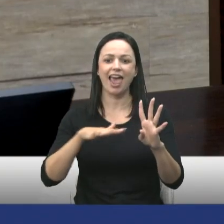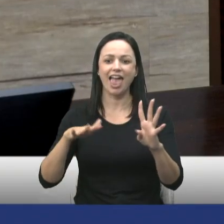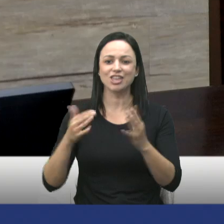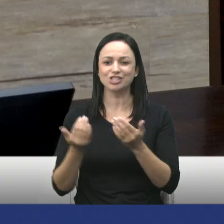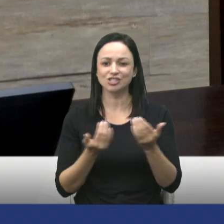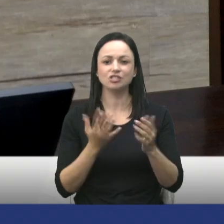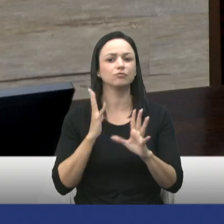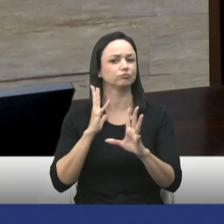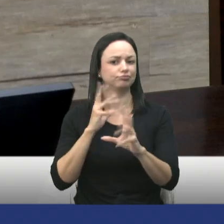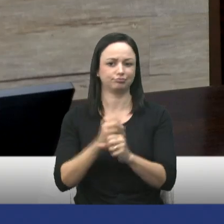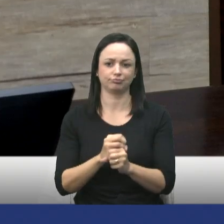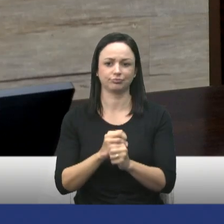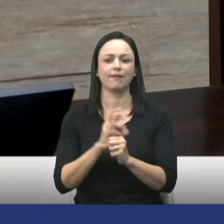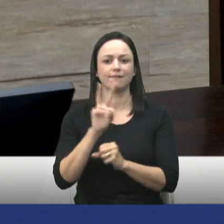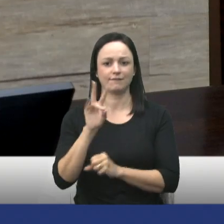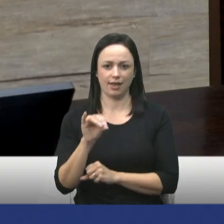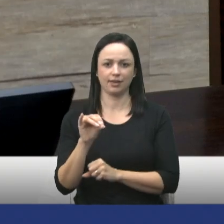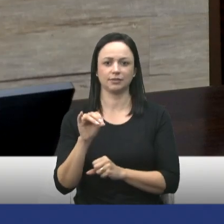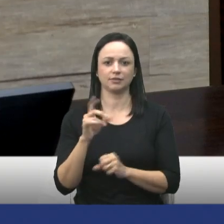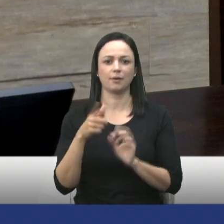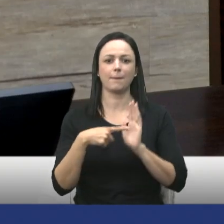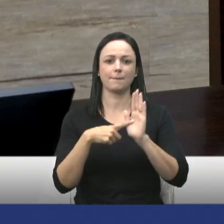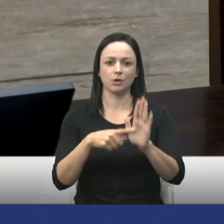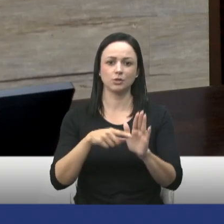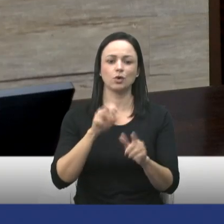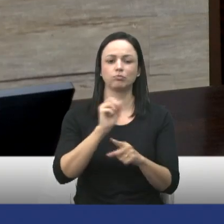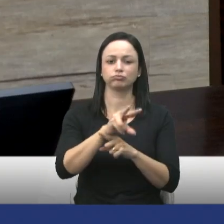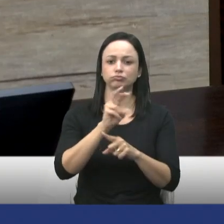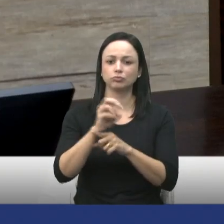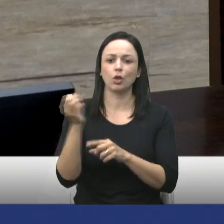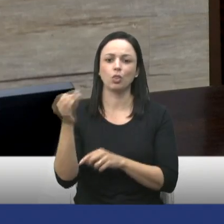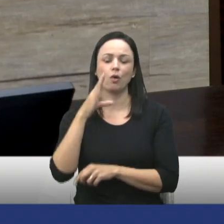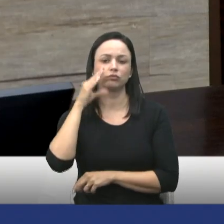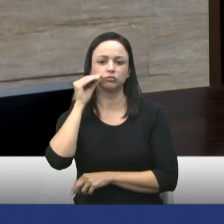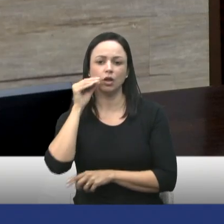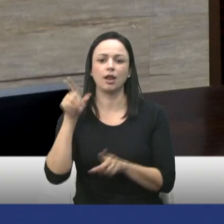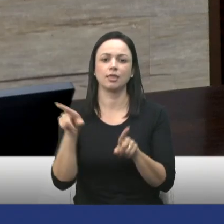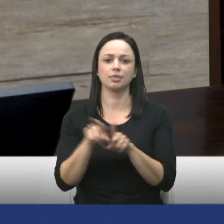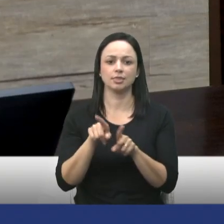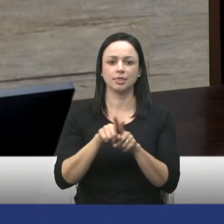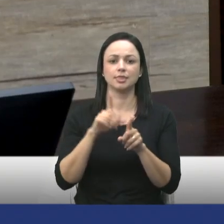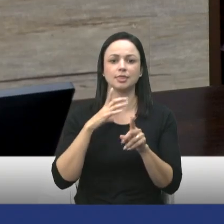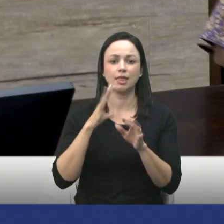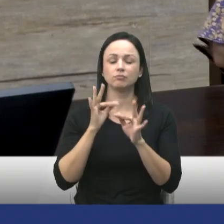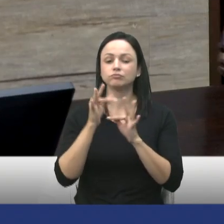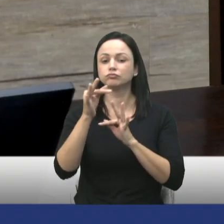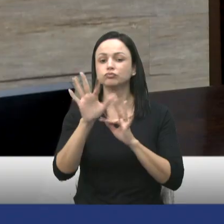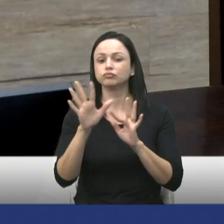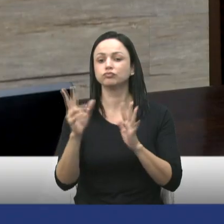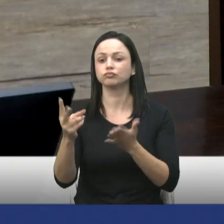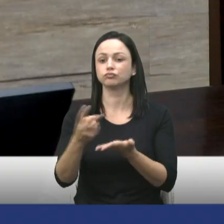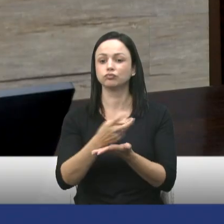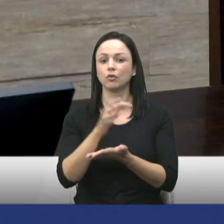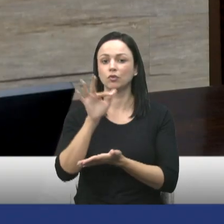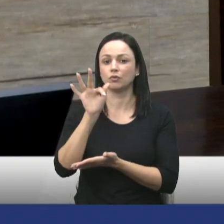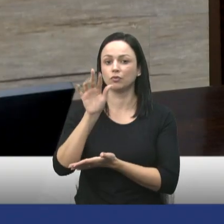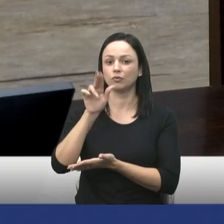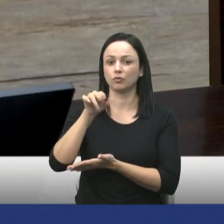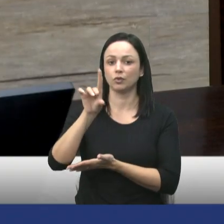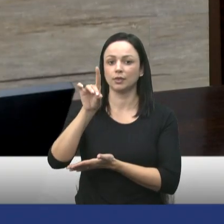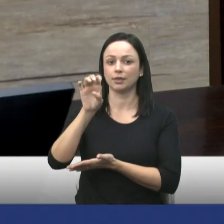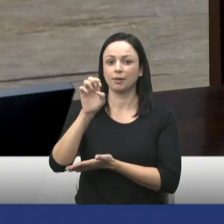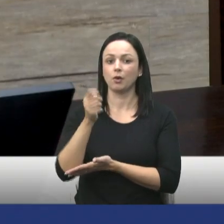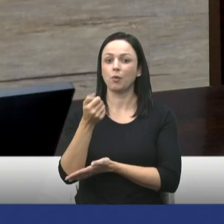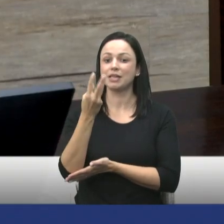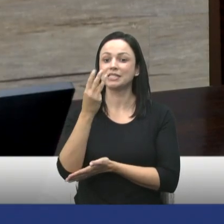mostrando isso, o município, fazendo essas contratações, ele tem uma previsão de arrecadação no Fundeb de quase 5